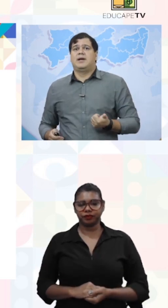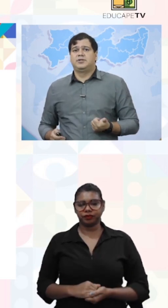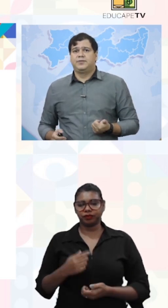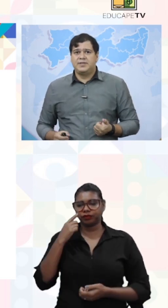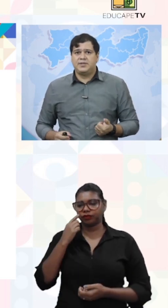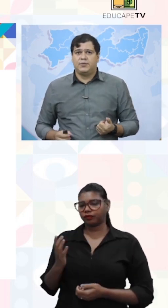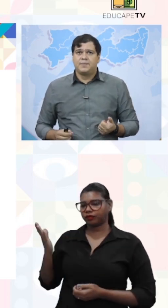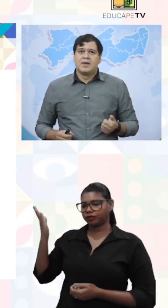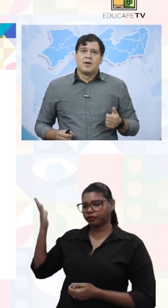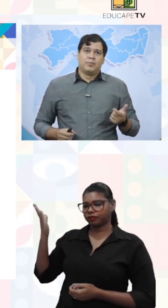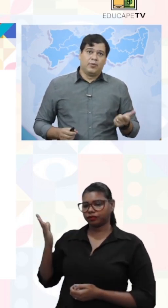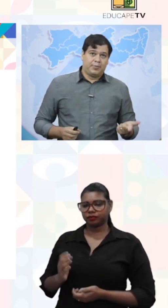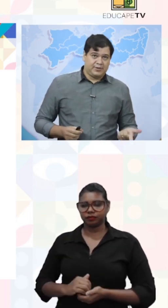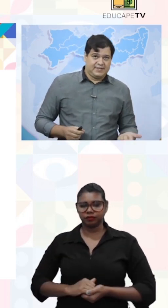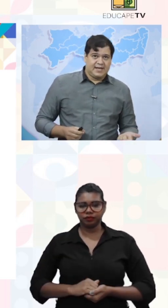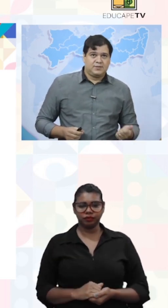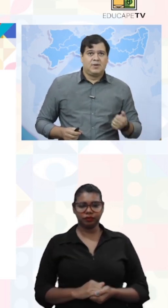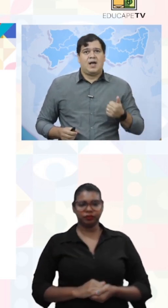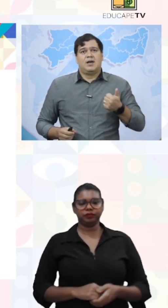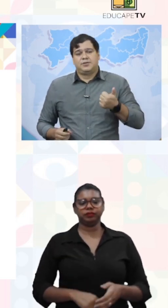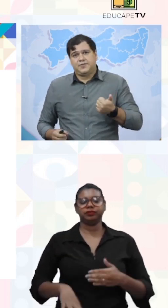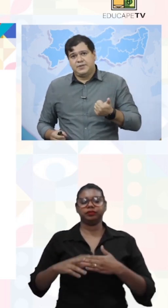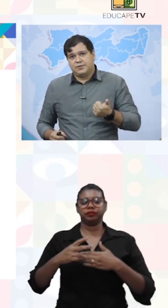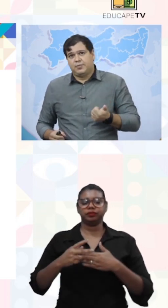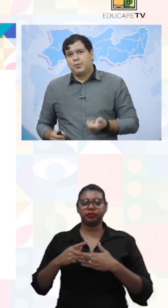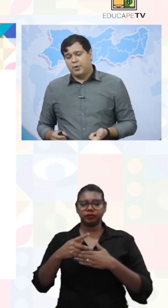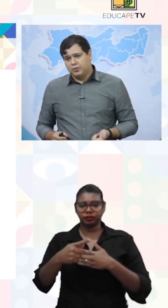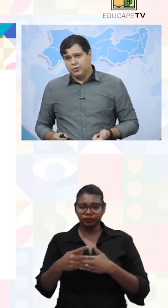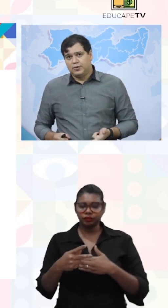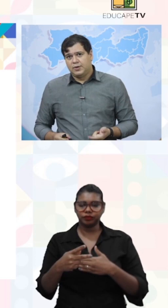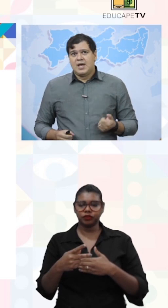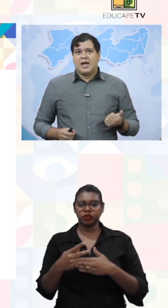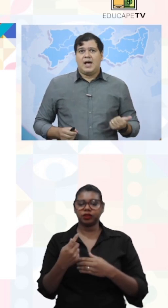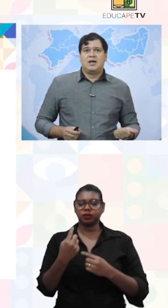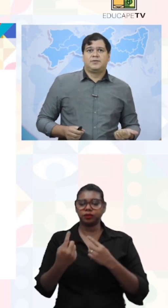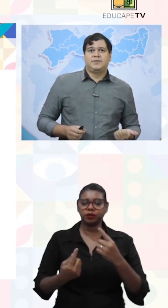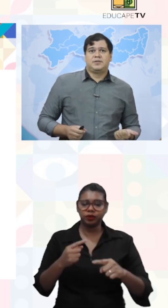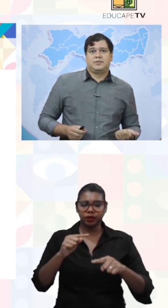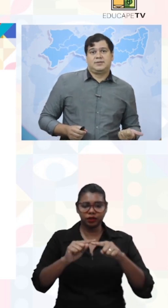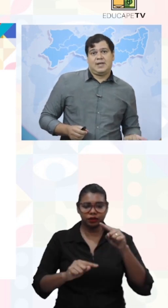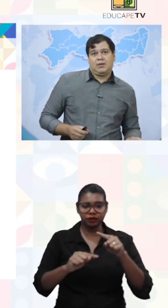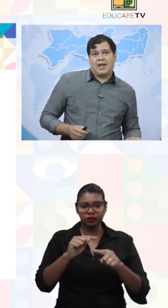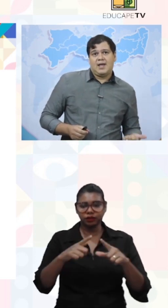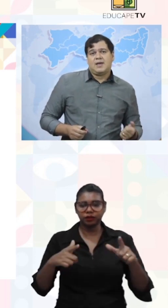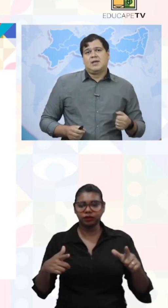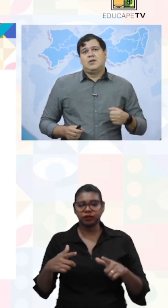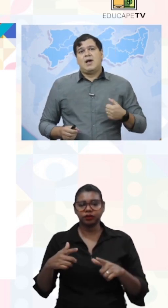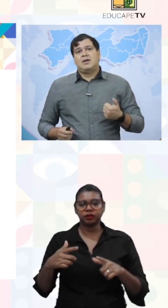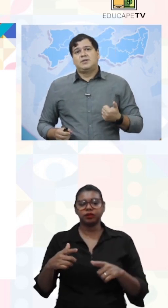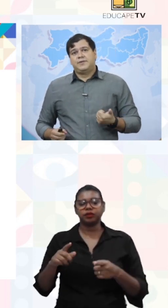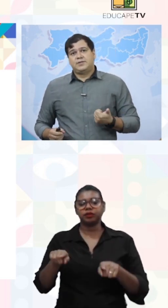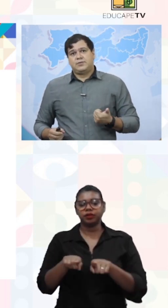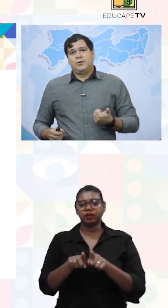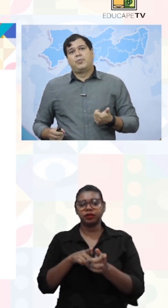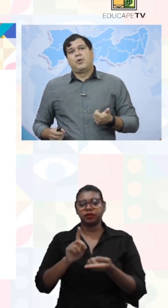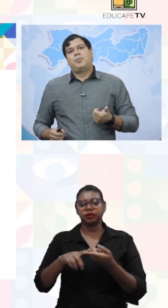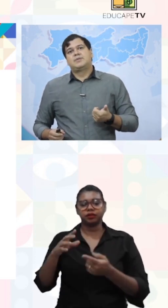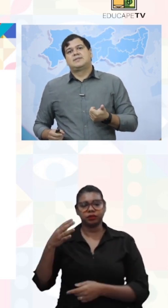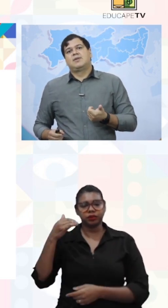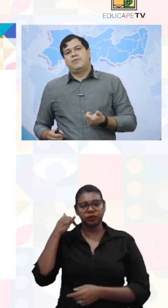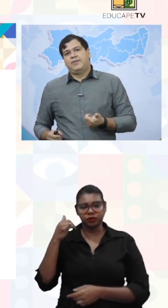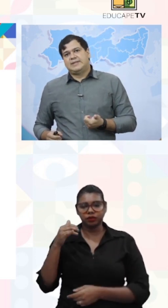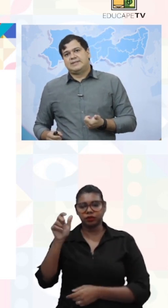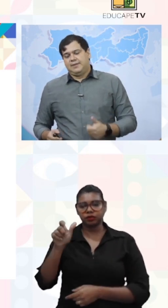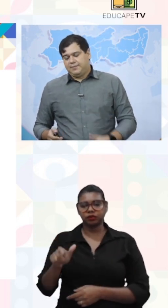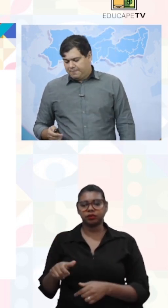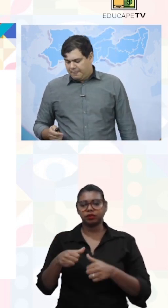o arranjo físico por processo, arranjo físico por produto, arranjo físico celular e o arranjo físico por